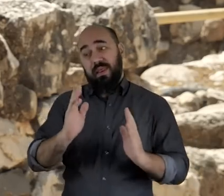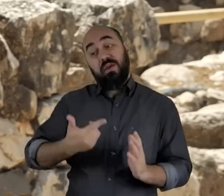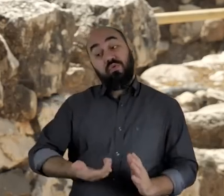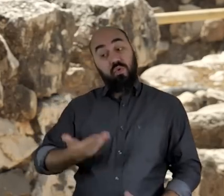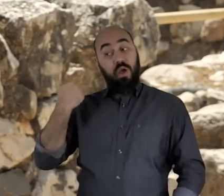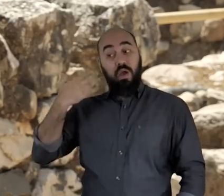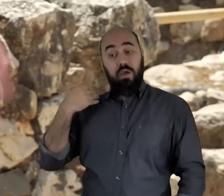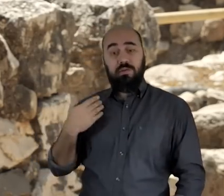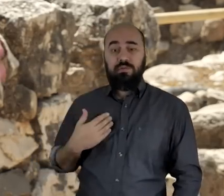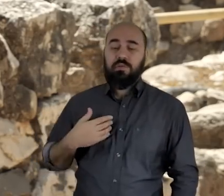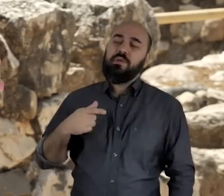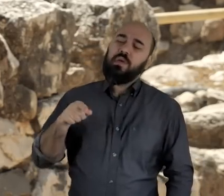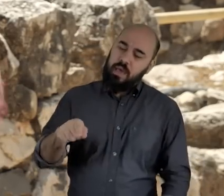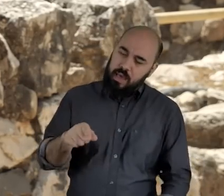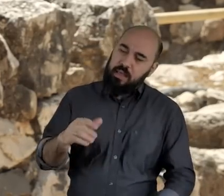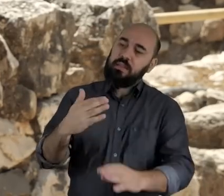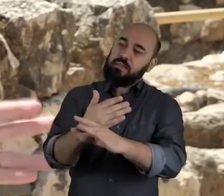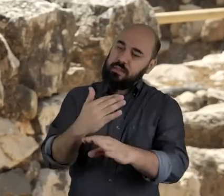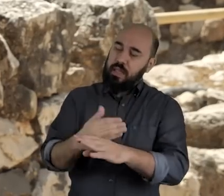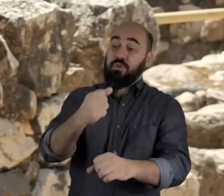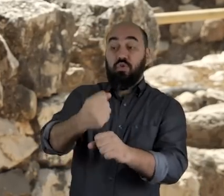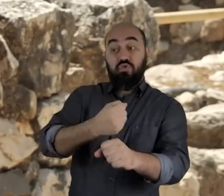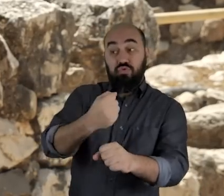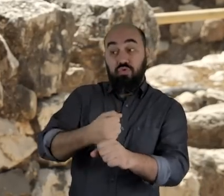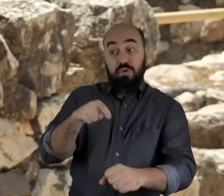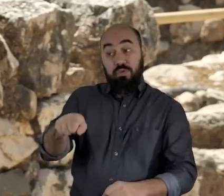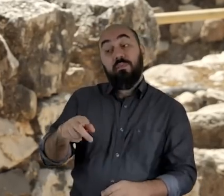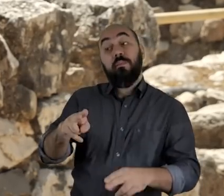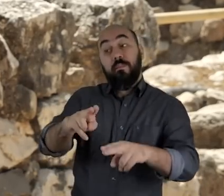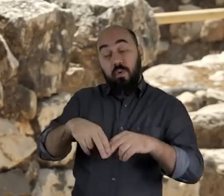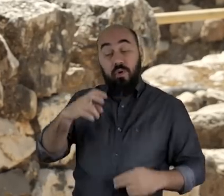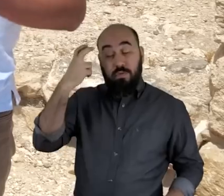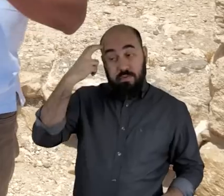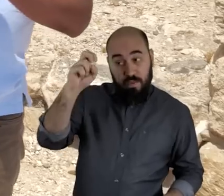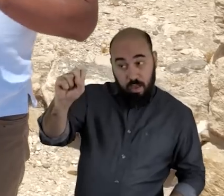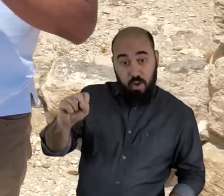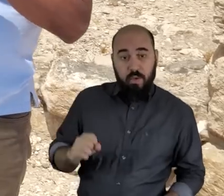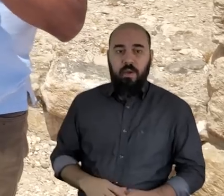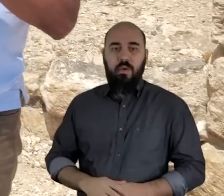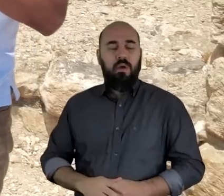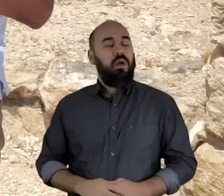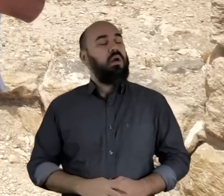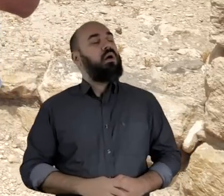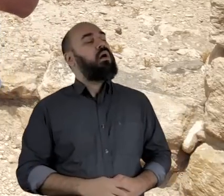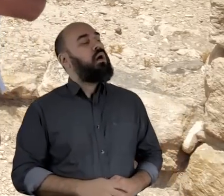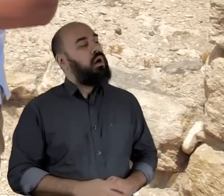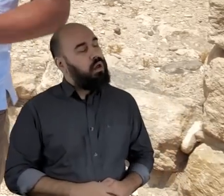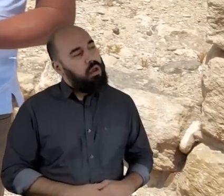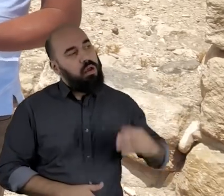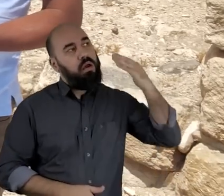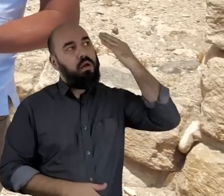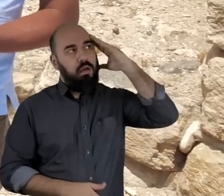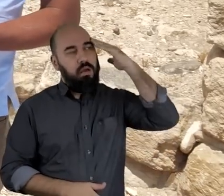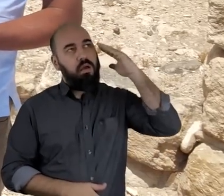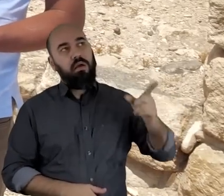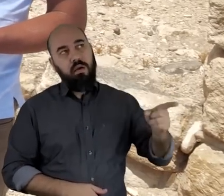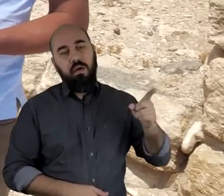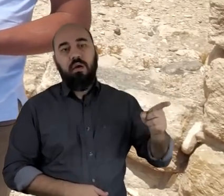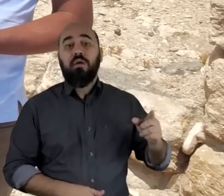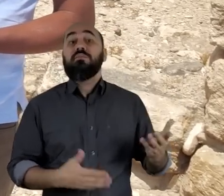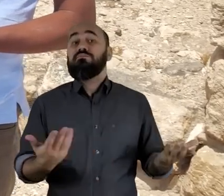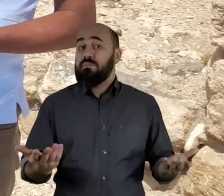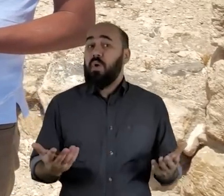essa cidade de 2 hectares que provavelmente foi construída pelo rei Salomão. Ok, isso é interessante. Então, provavelmente Salomão construiu